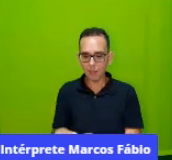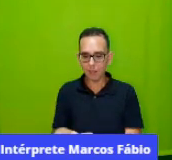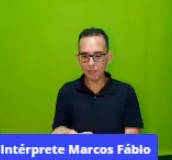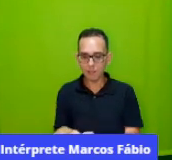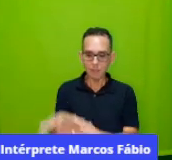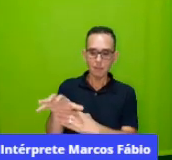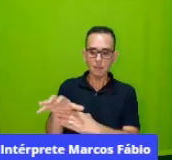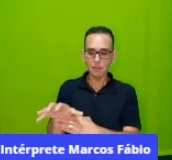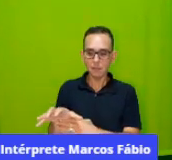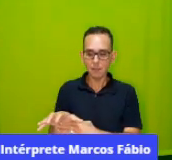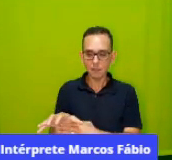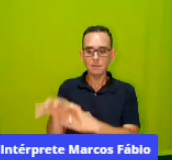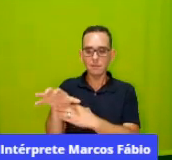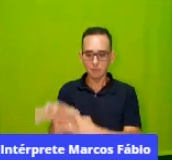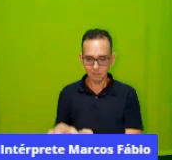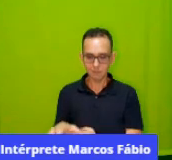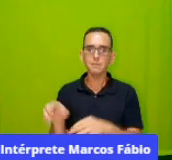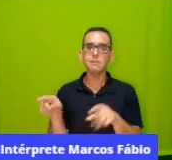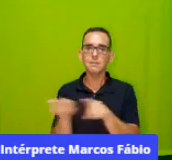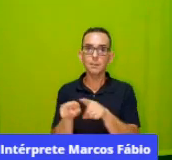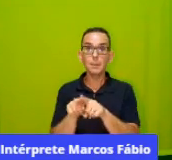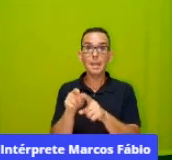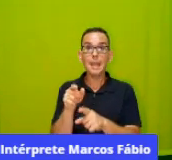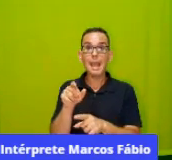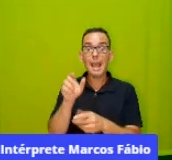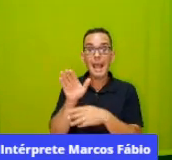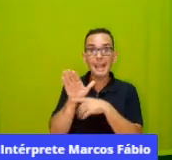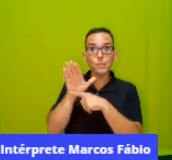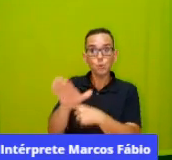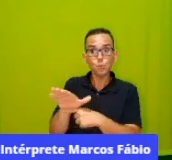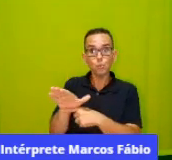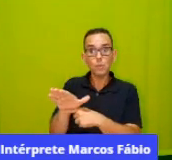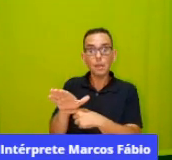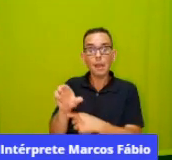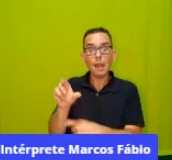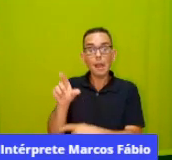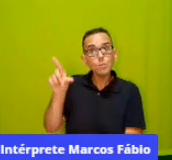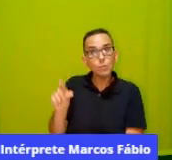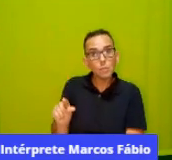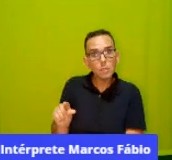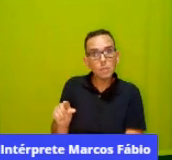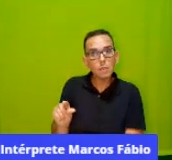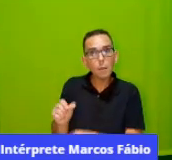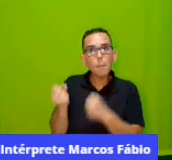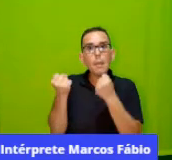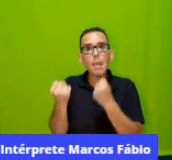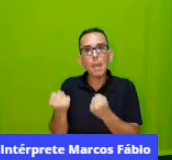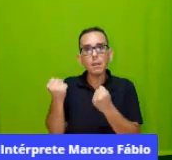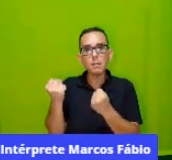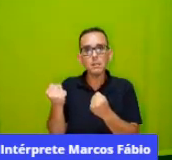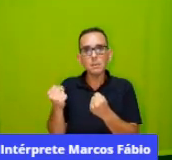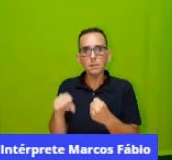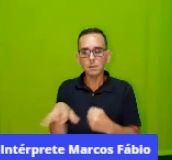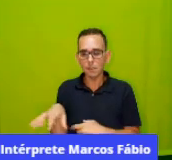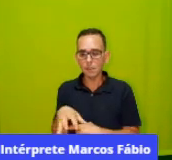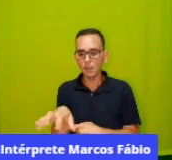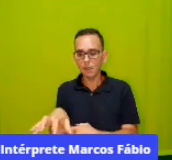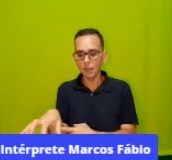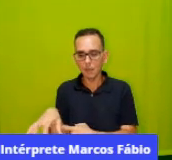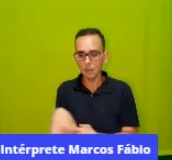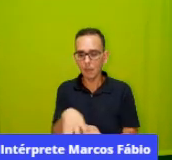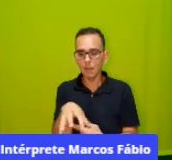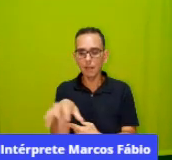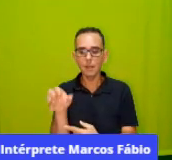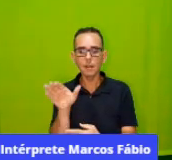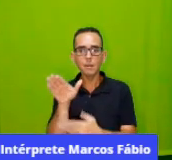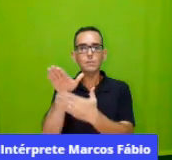Ele ajuda a fazer esse contrapeso e se o movimento vem, ele faz o peso. Então, diminui, minimiza e o aluno